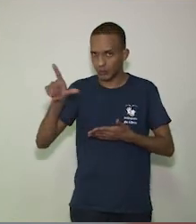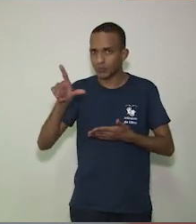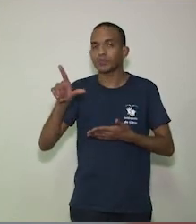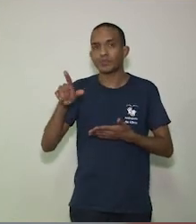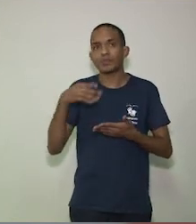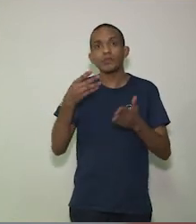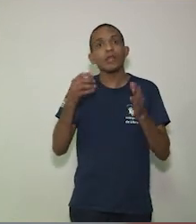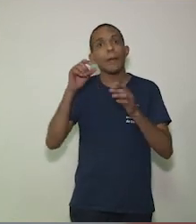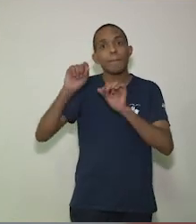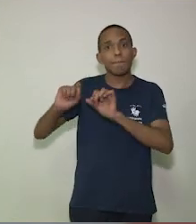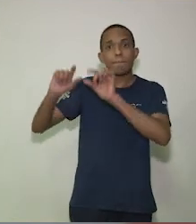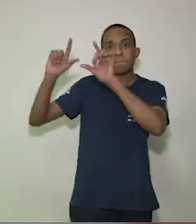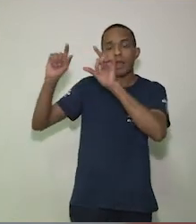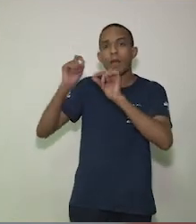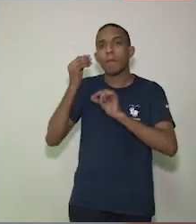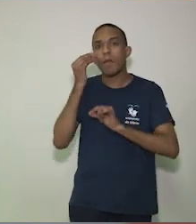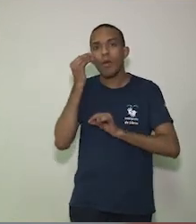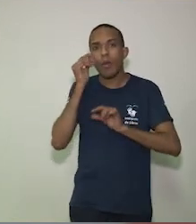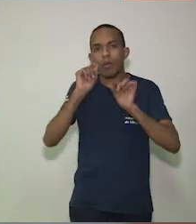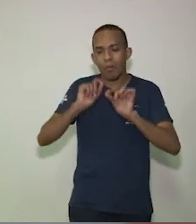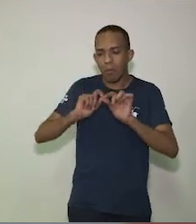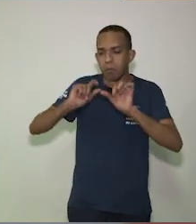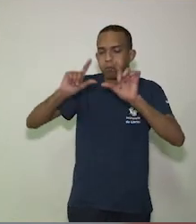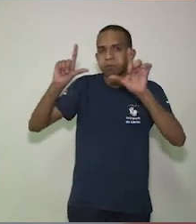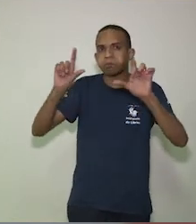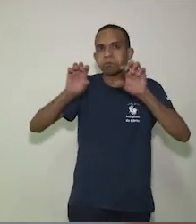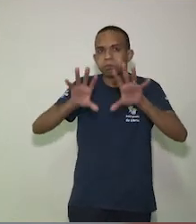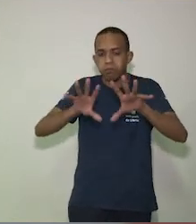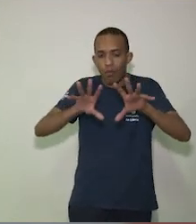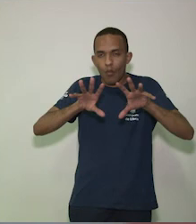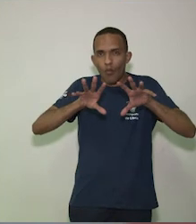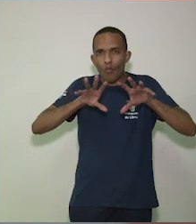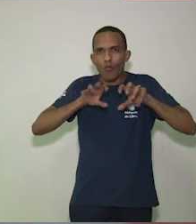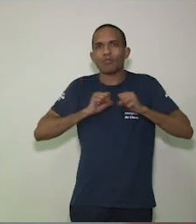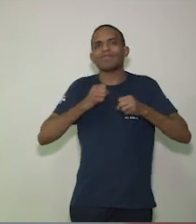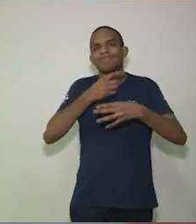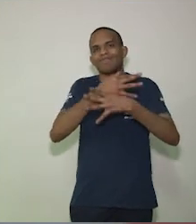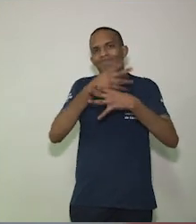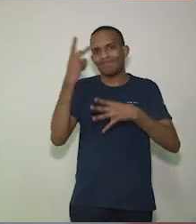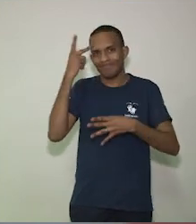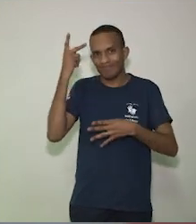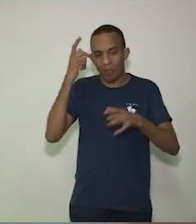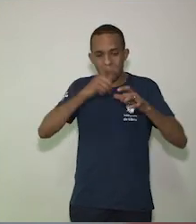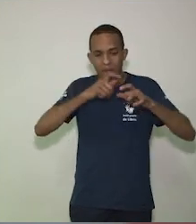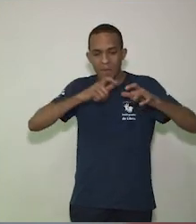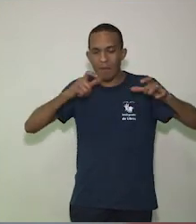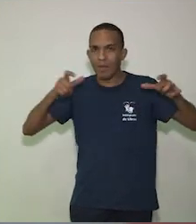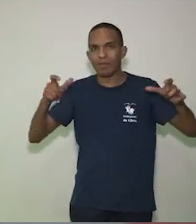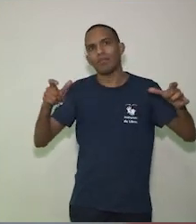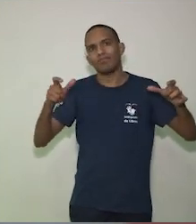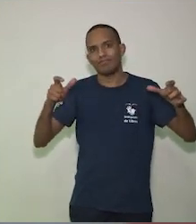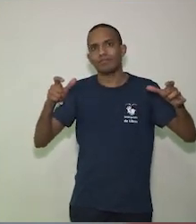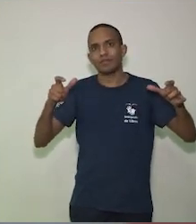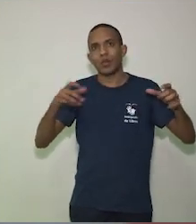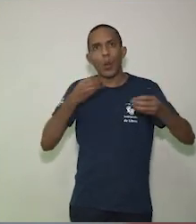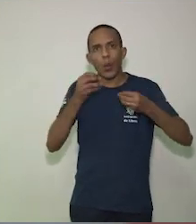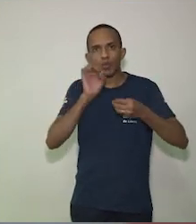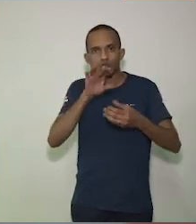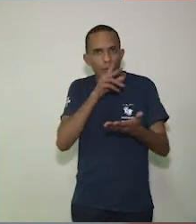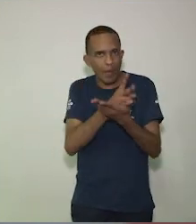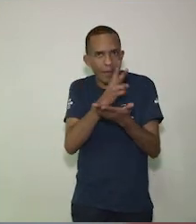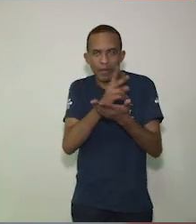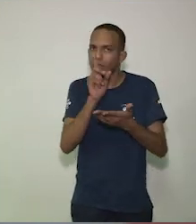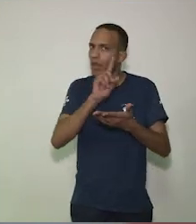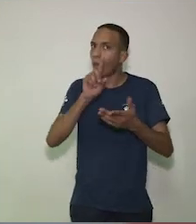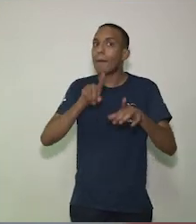mostra o aumento de contaminação na cidade de São Paulo, não o índice de prevalência, né? O índice de prevalência é um